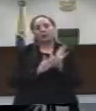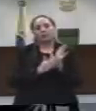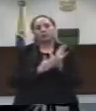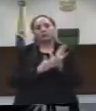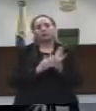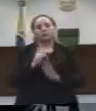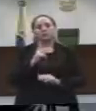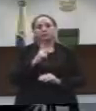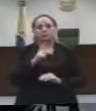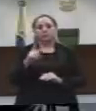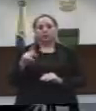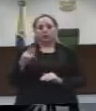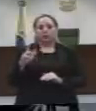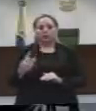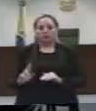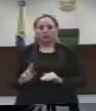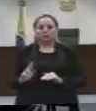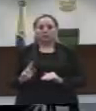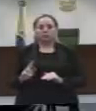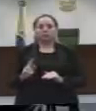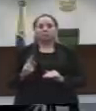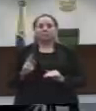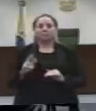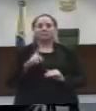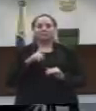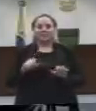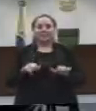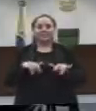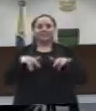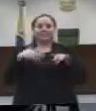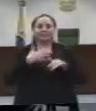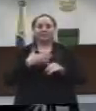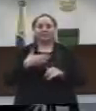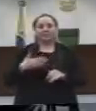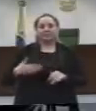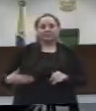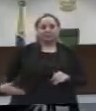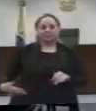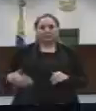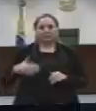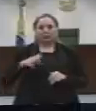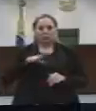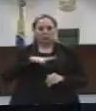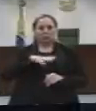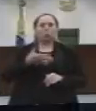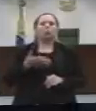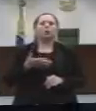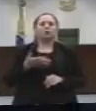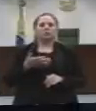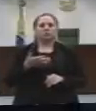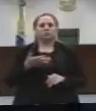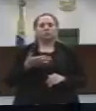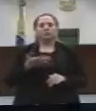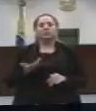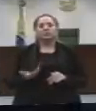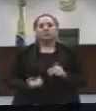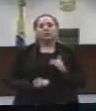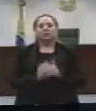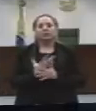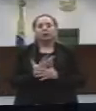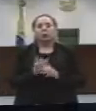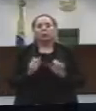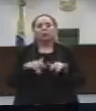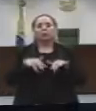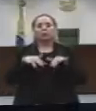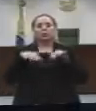pela a iniciativa alvissareira alvissareira mesmo de interpor uma ação dessa sabendo